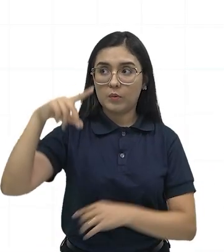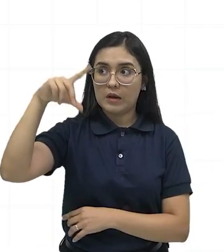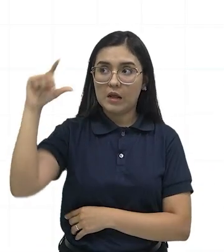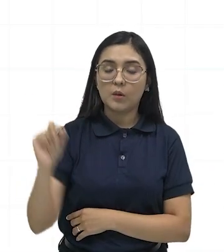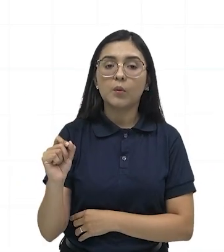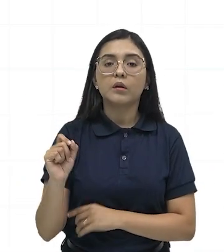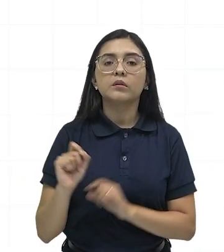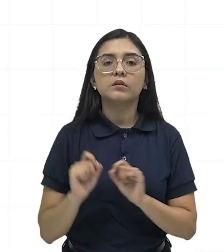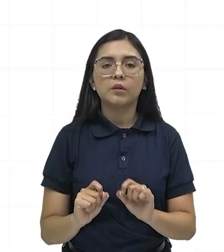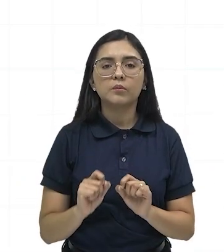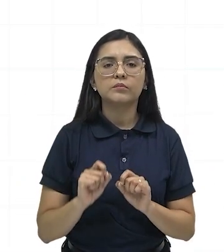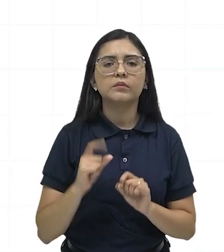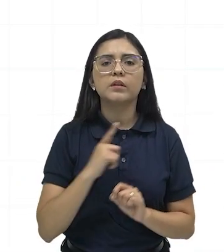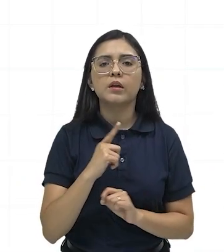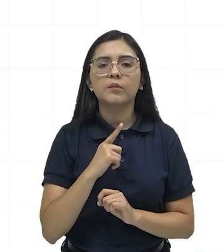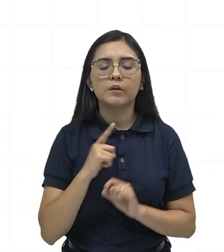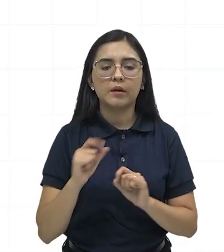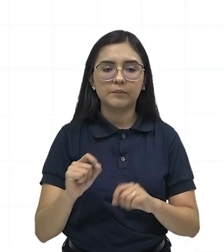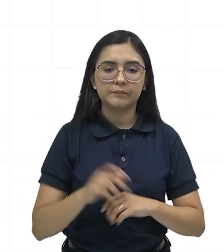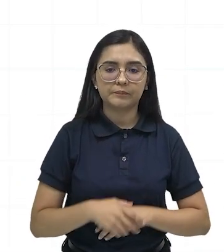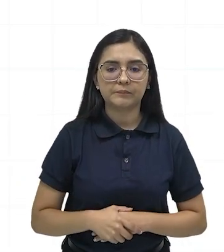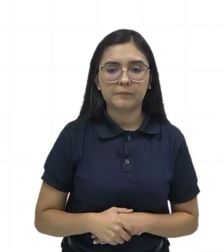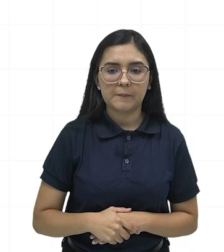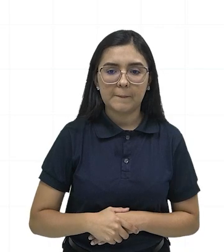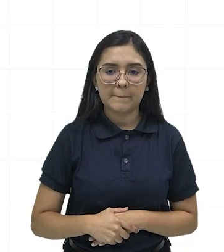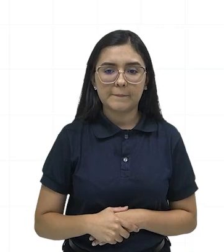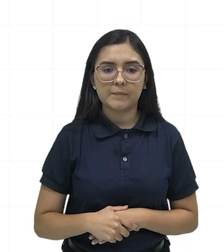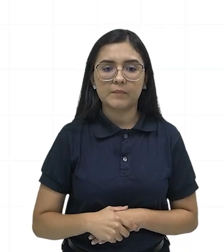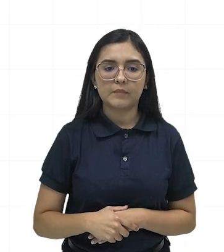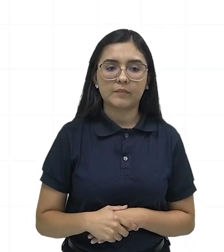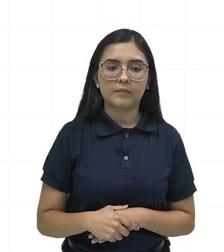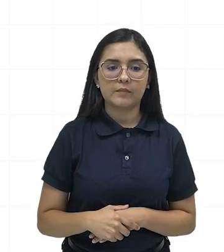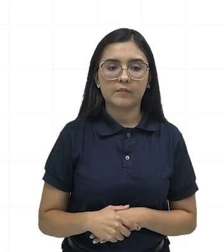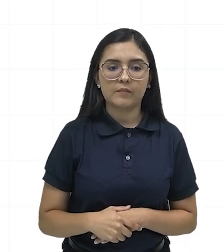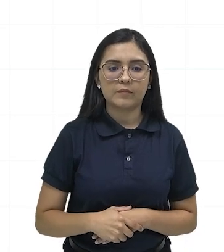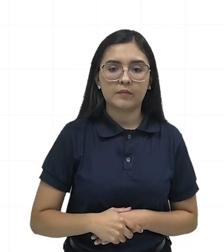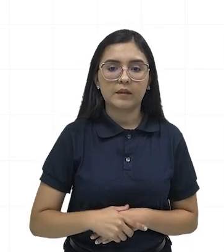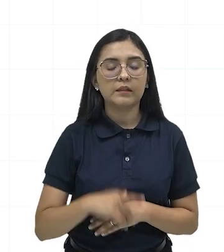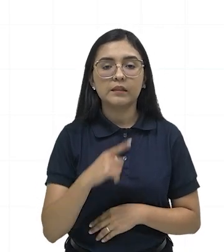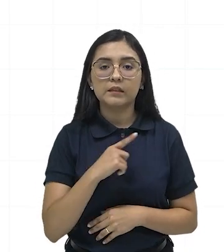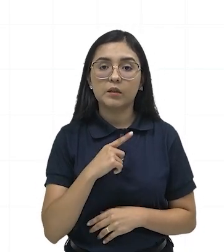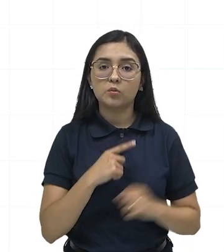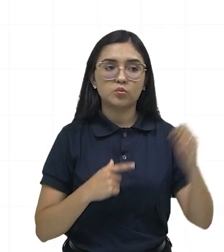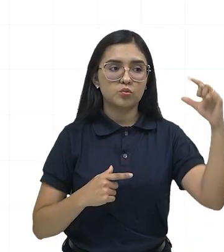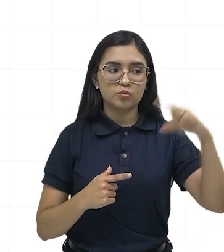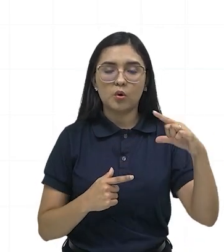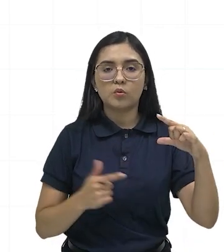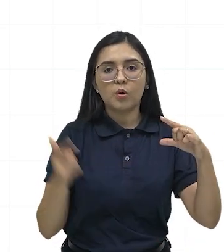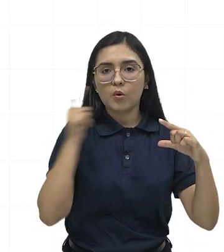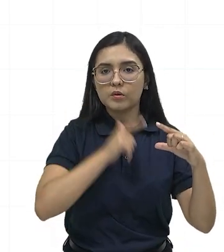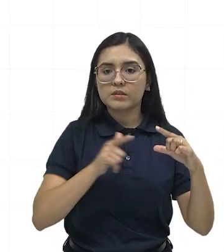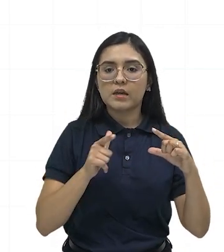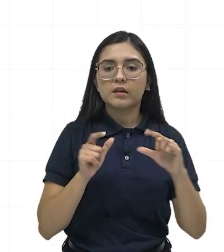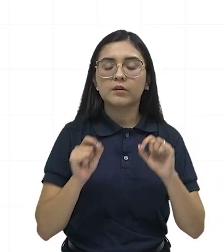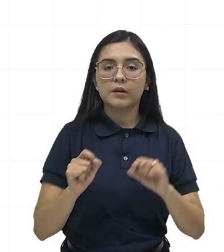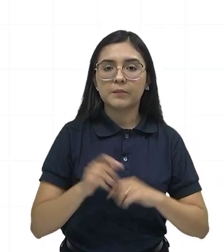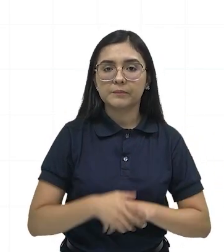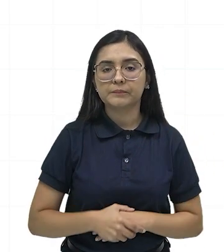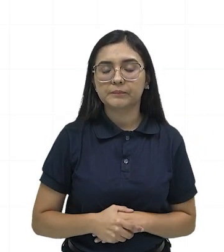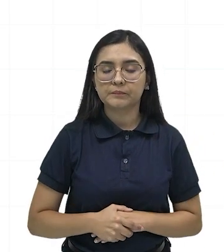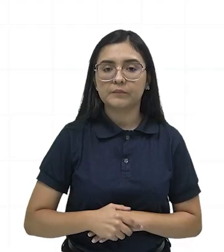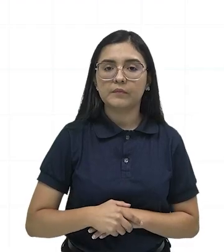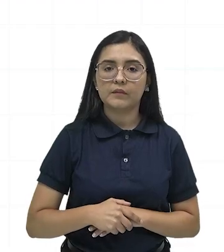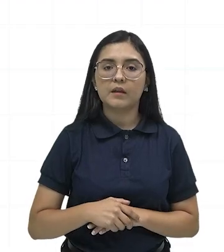com isso tem um bloqueio total ou parcial da luz, né? Essa luz que